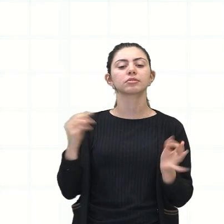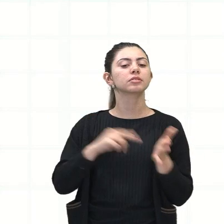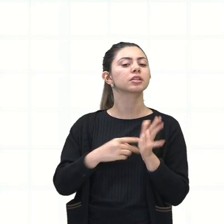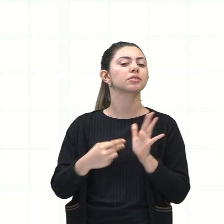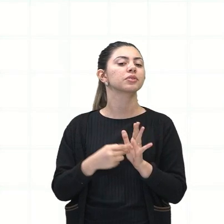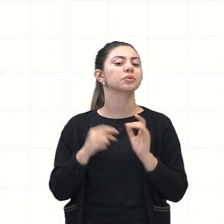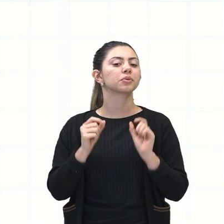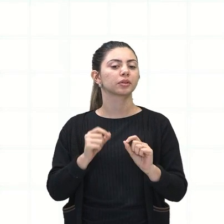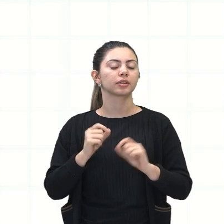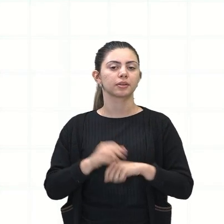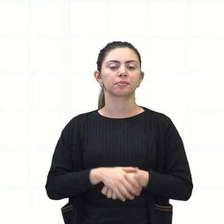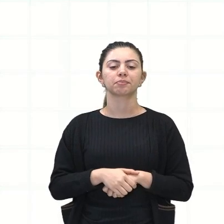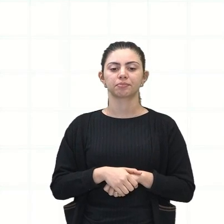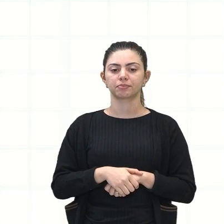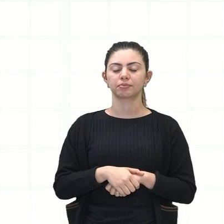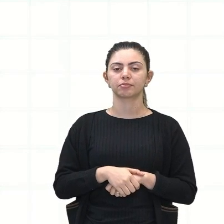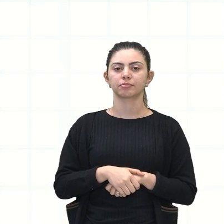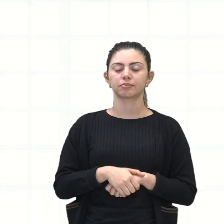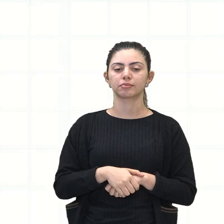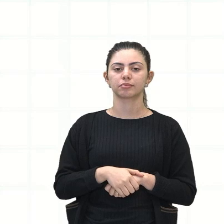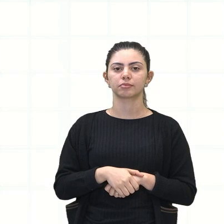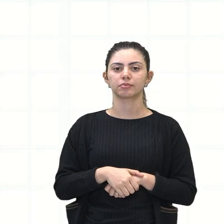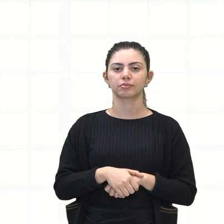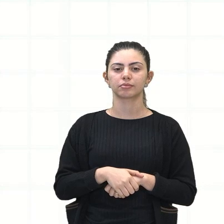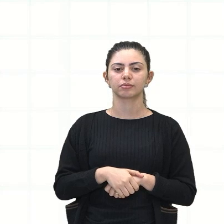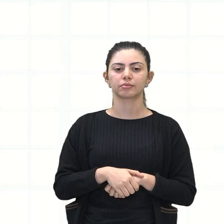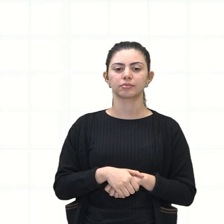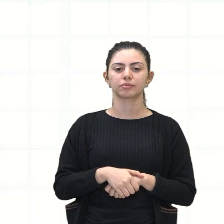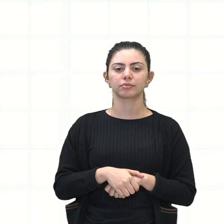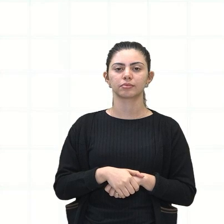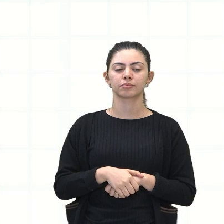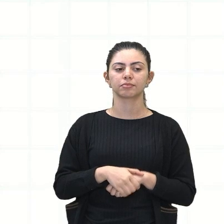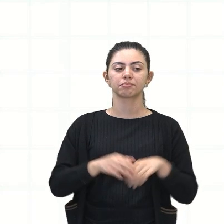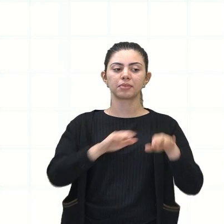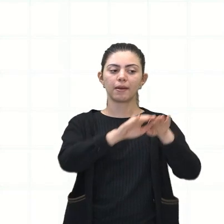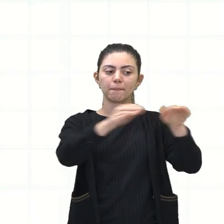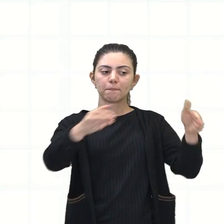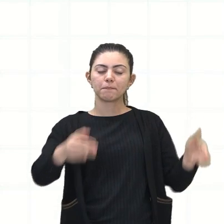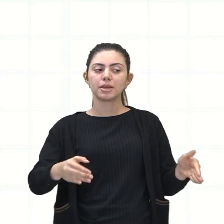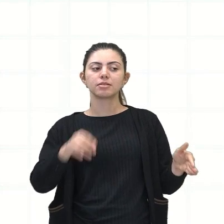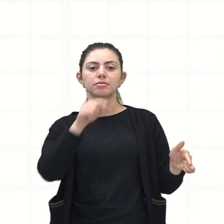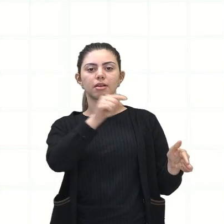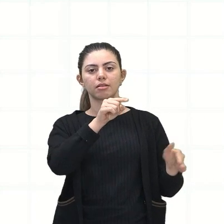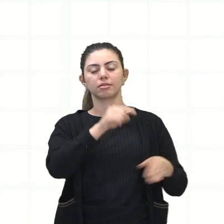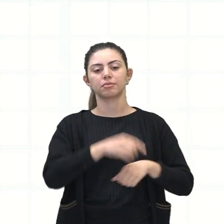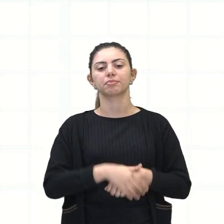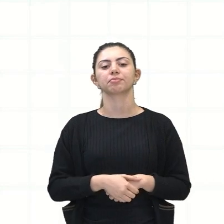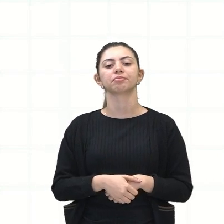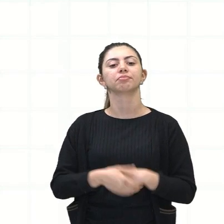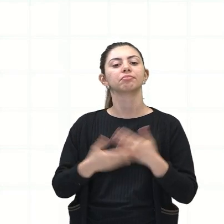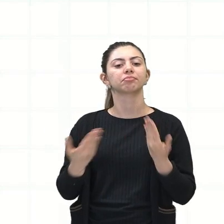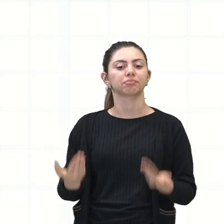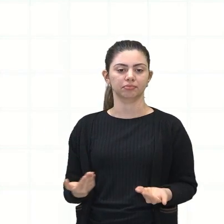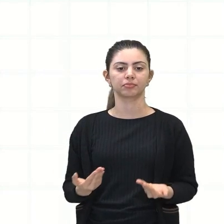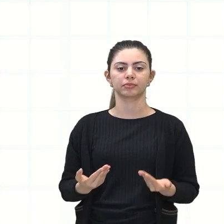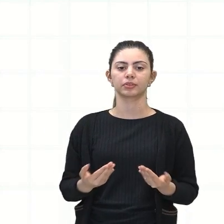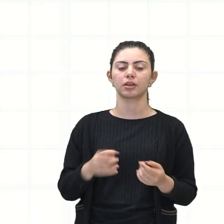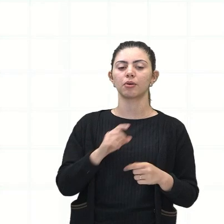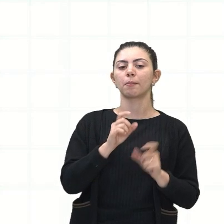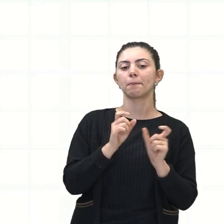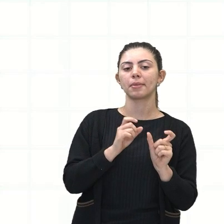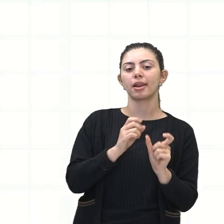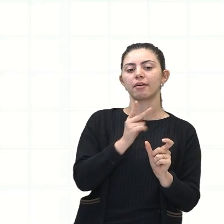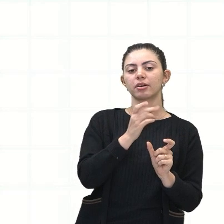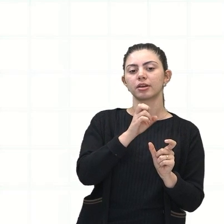there. A mesa está ali, ok? Então, here, aqui.